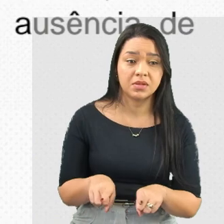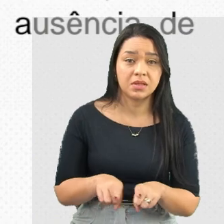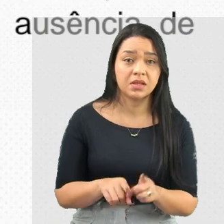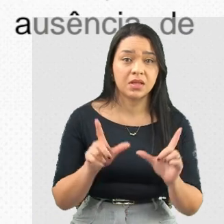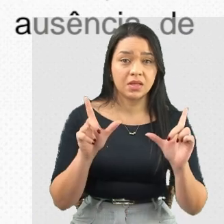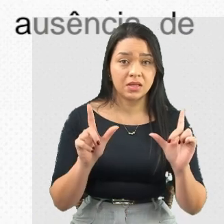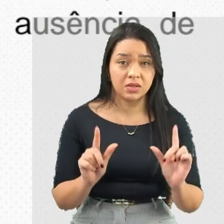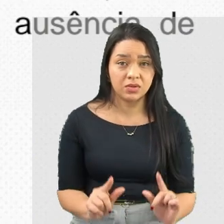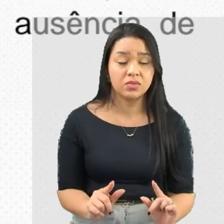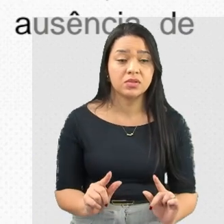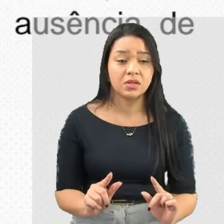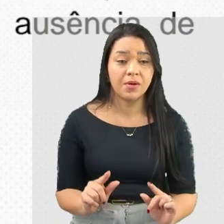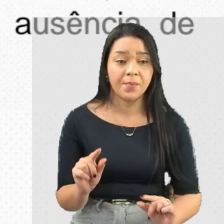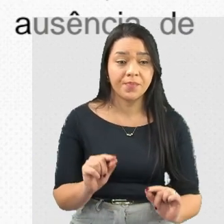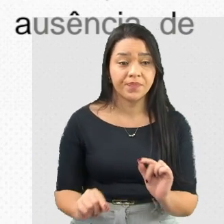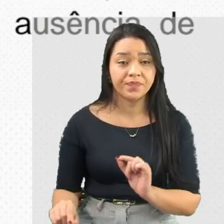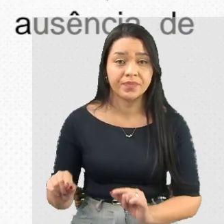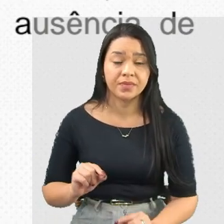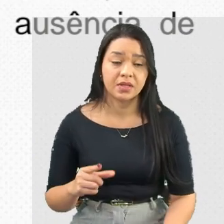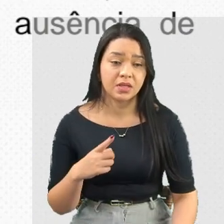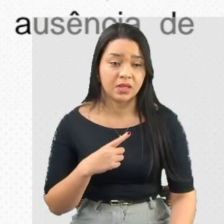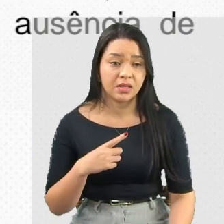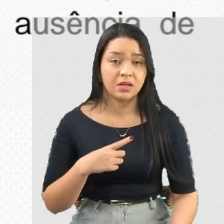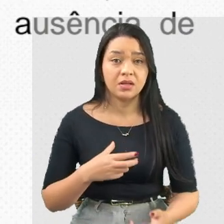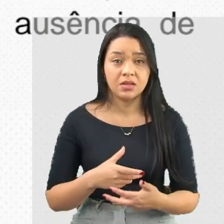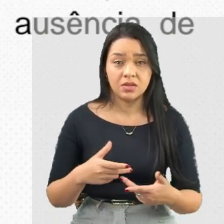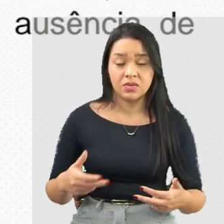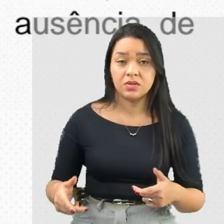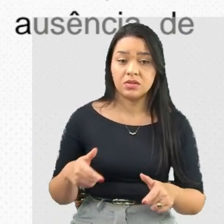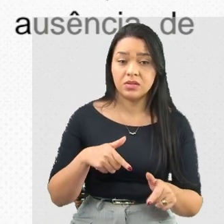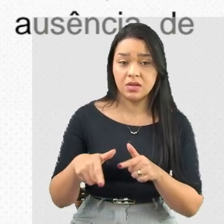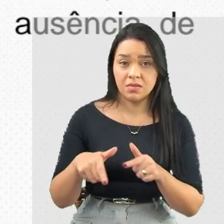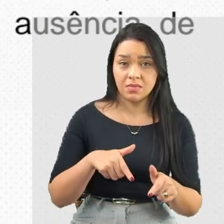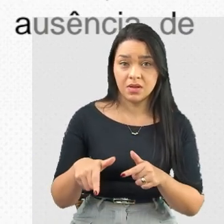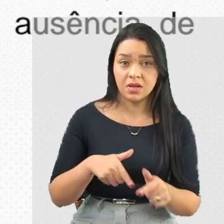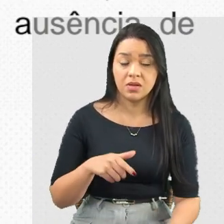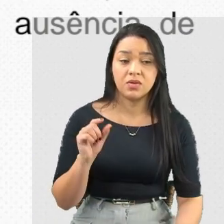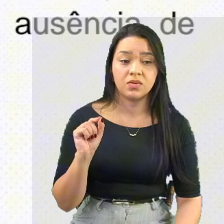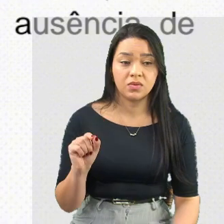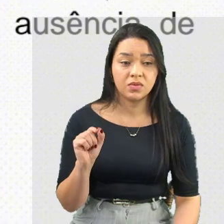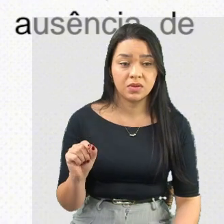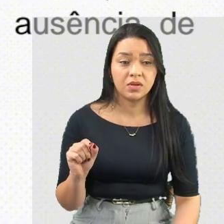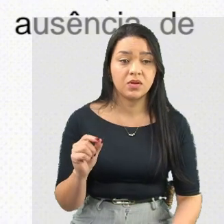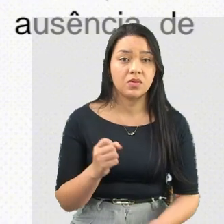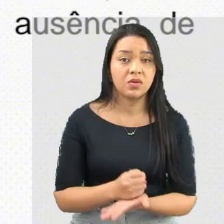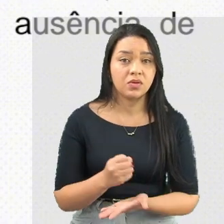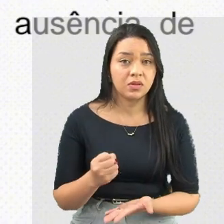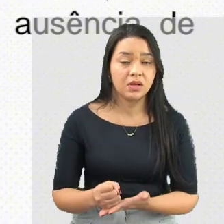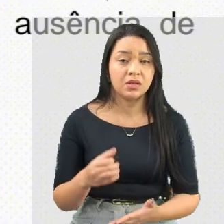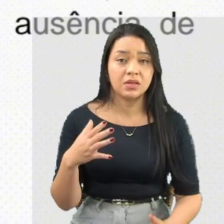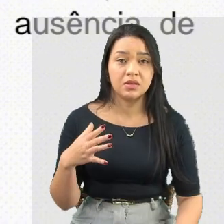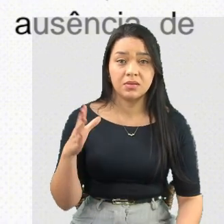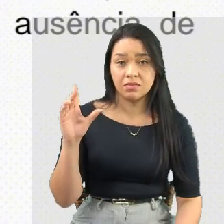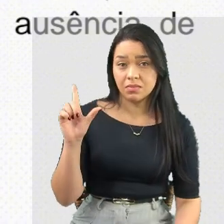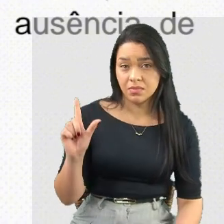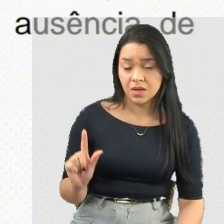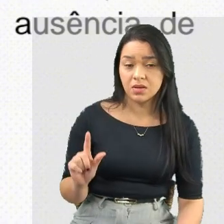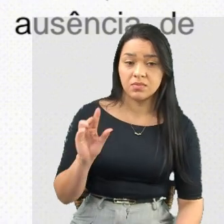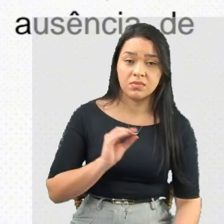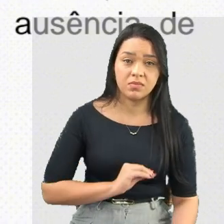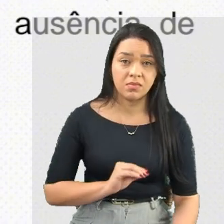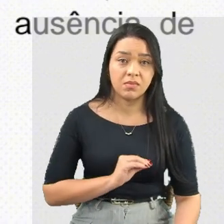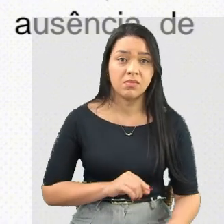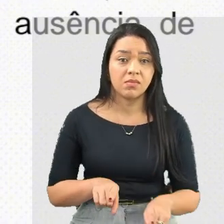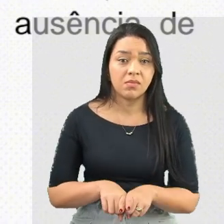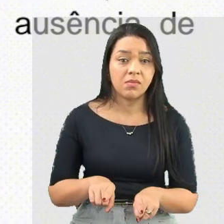de custos, o que leva à precarização das condições de trabalho, com contratos temporários, baixos salários e a ausência